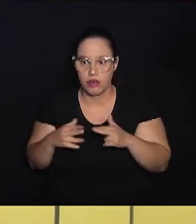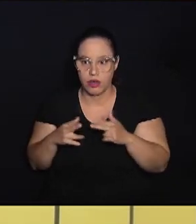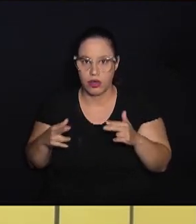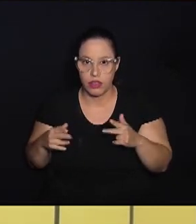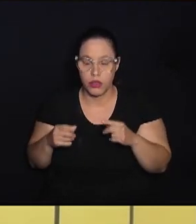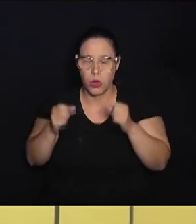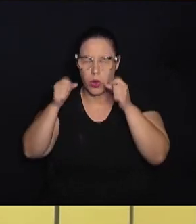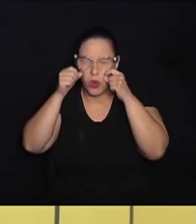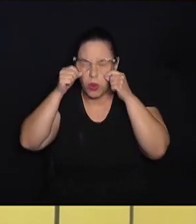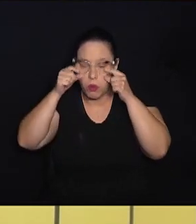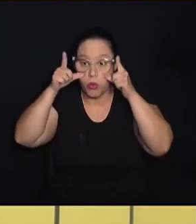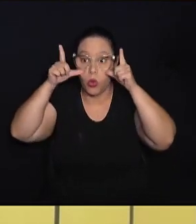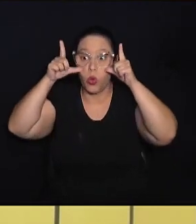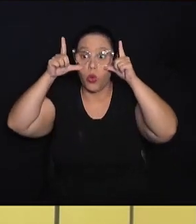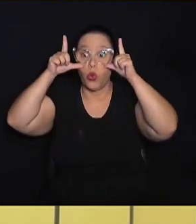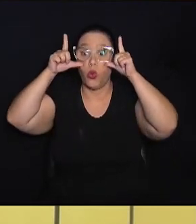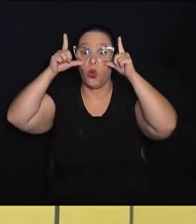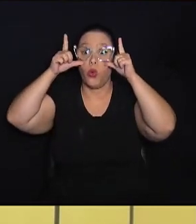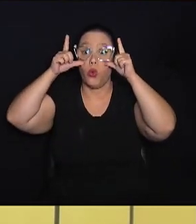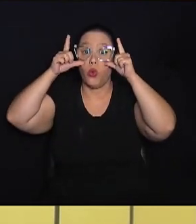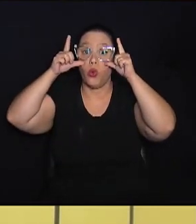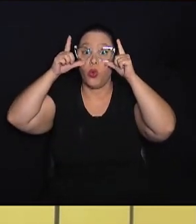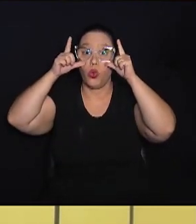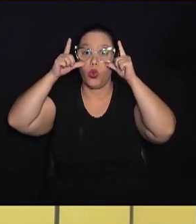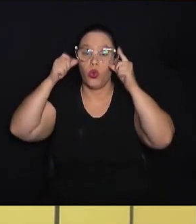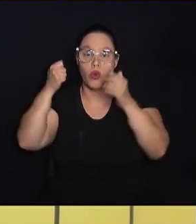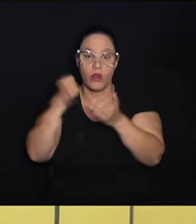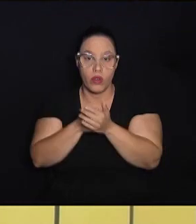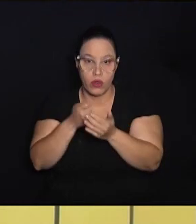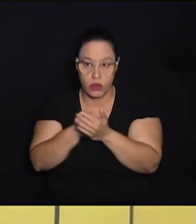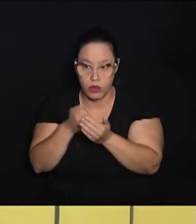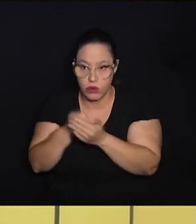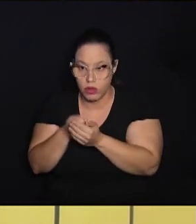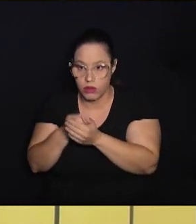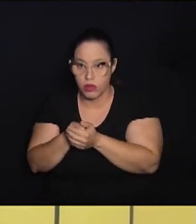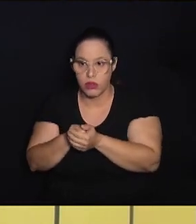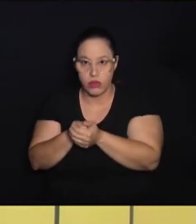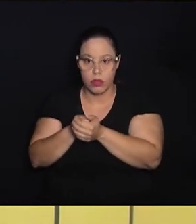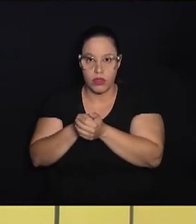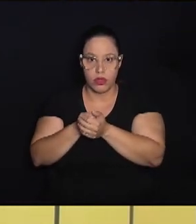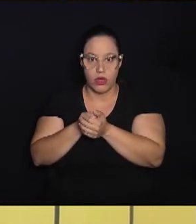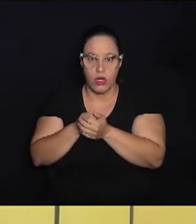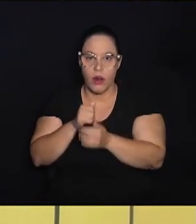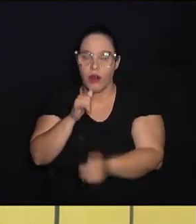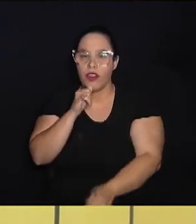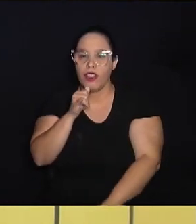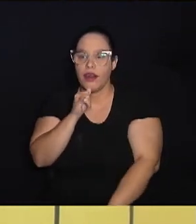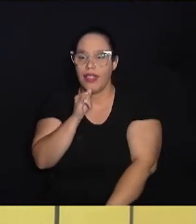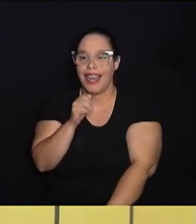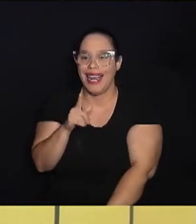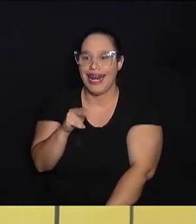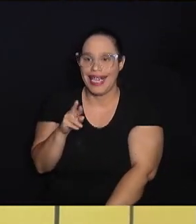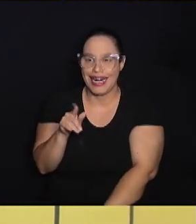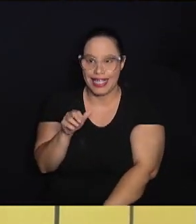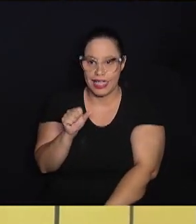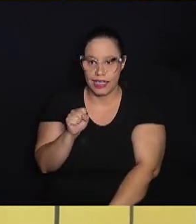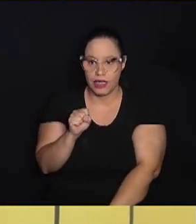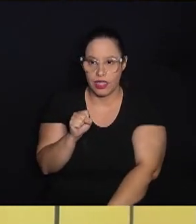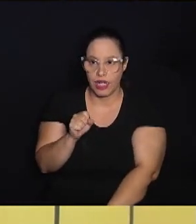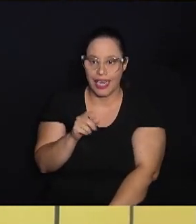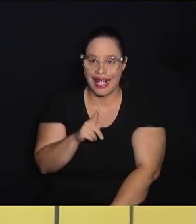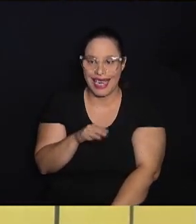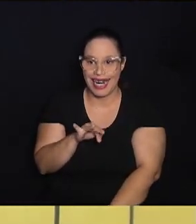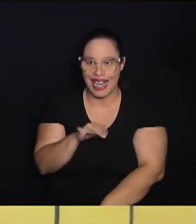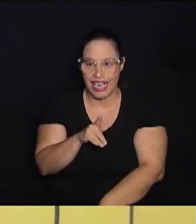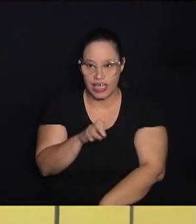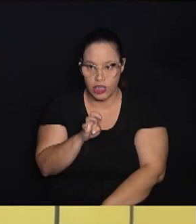grandes eh tem eh eles investem muito mais em em por exemplo nas linhas cinéticas n né que são aqueles risquinhos né